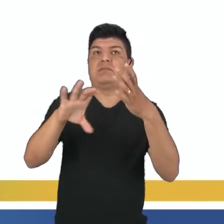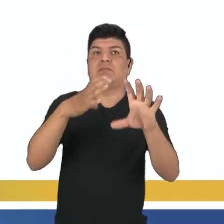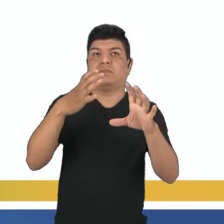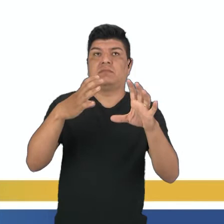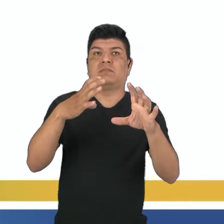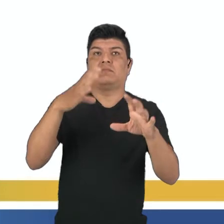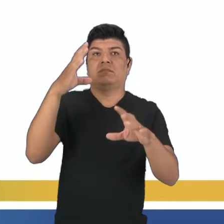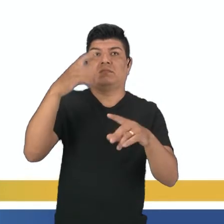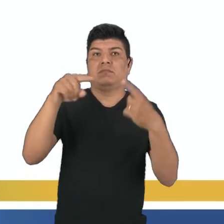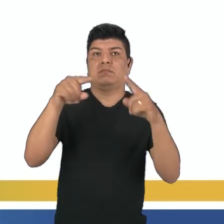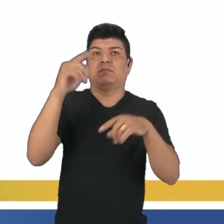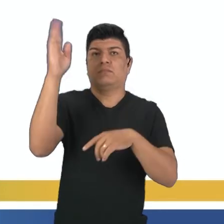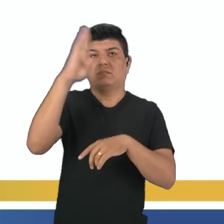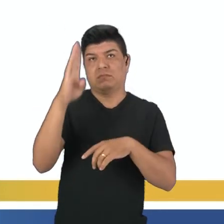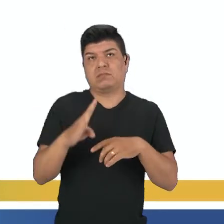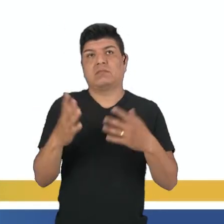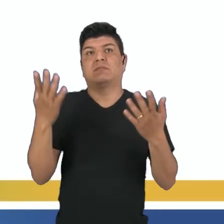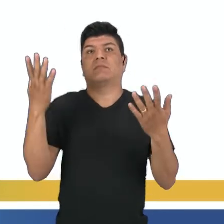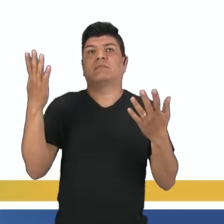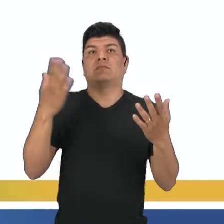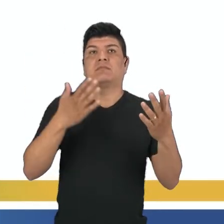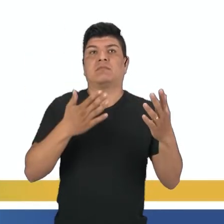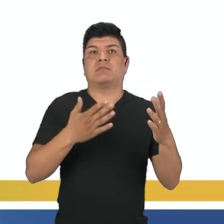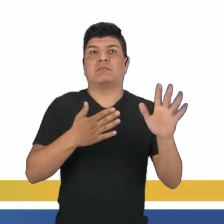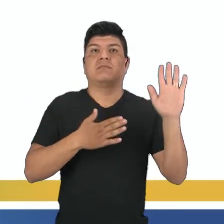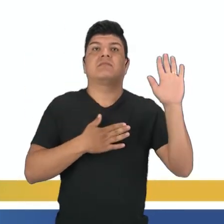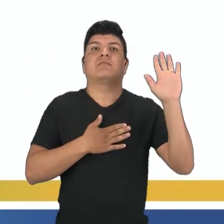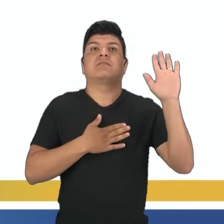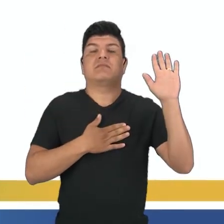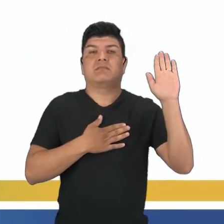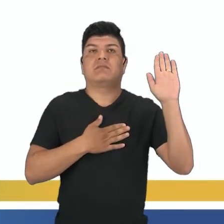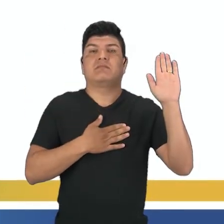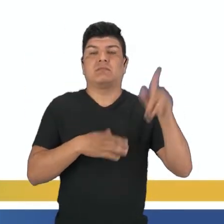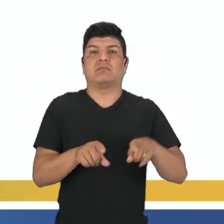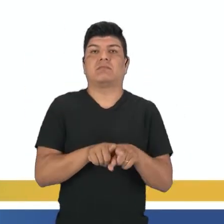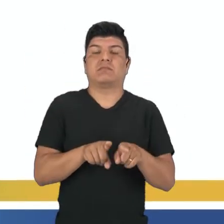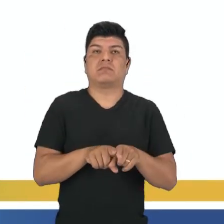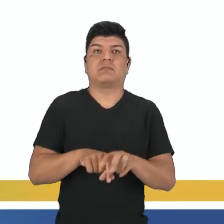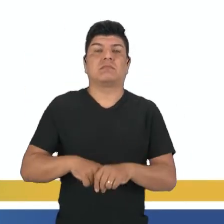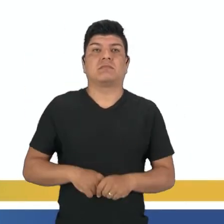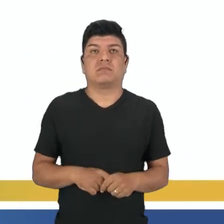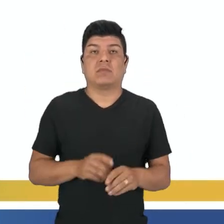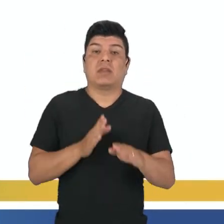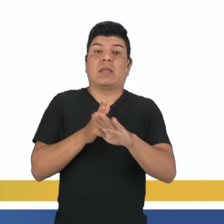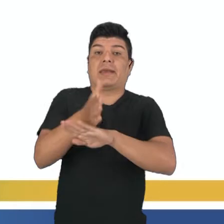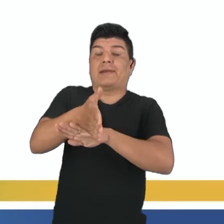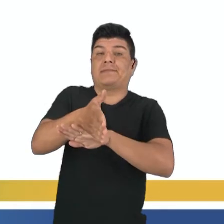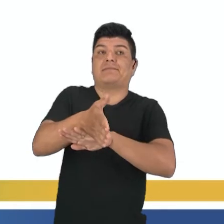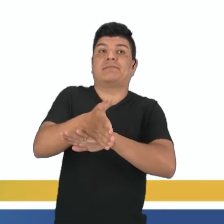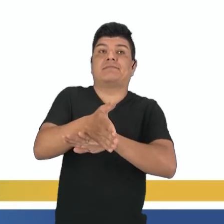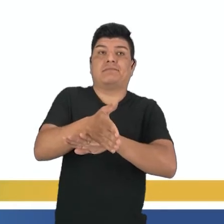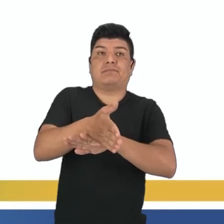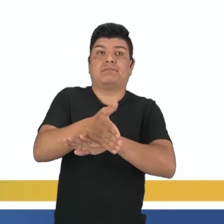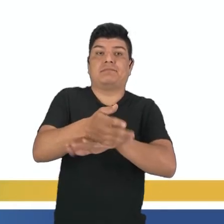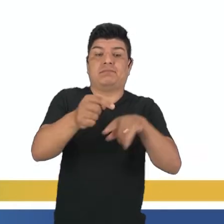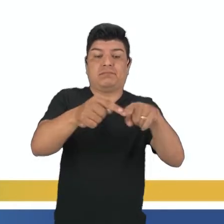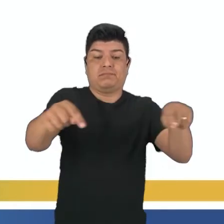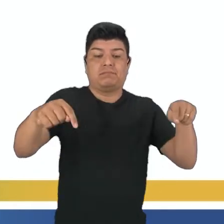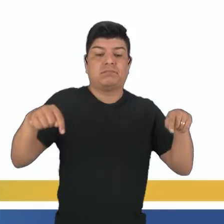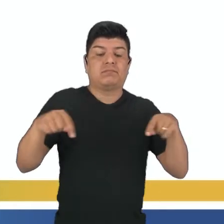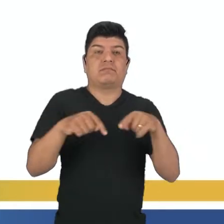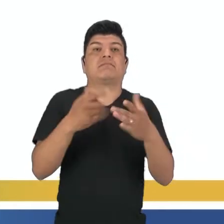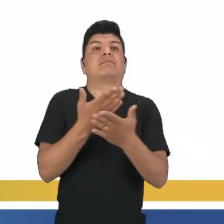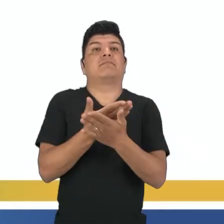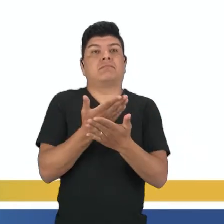ali em reverência aí ao patriotismo, né? Ao Brasil e tudo mais. Entrar na sala, né? Ou seja,